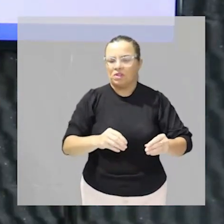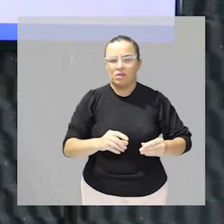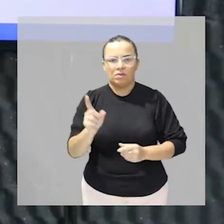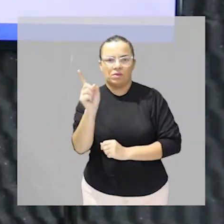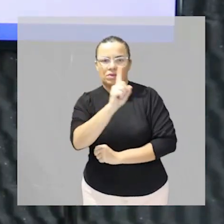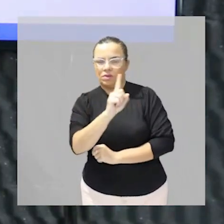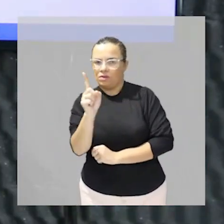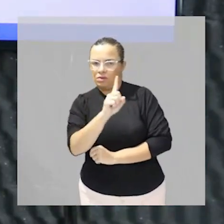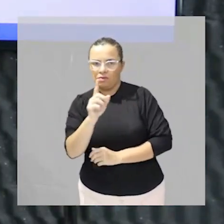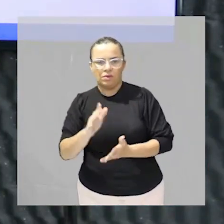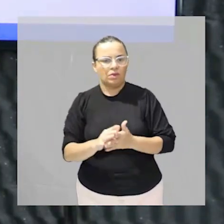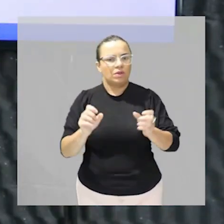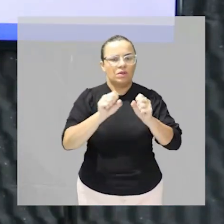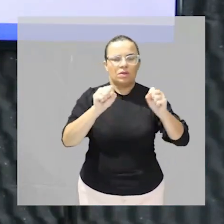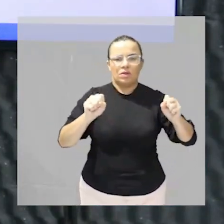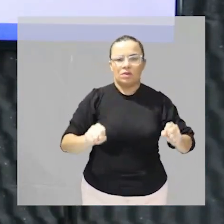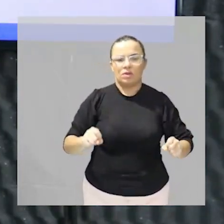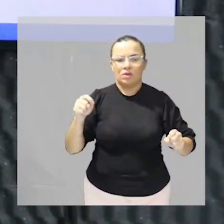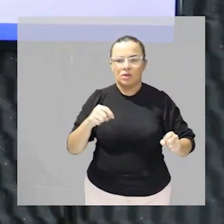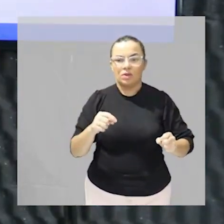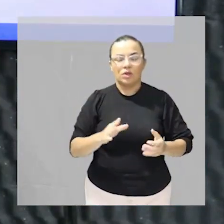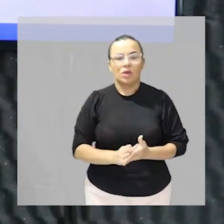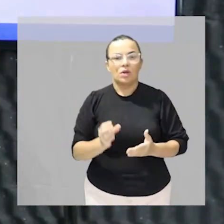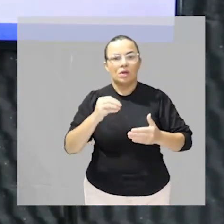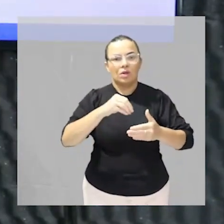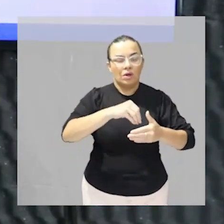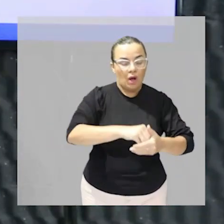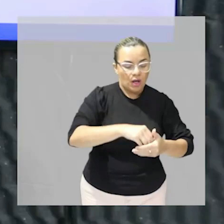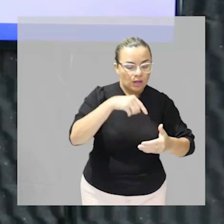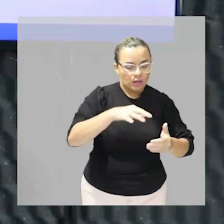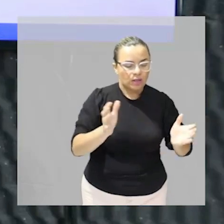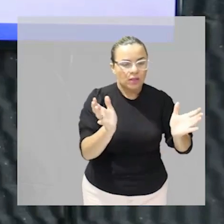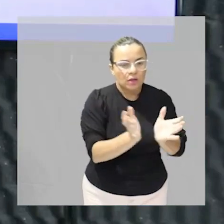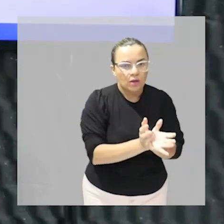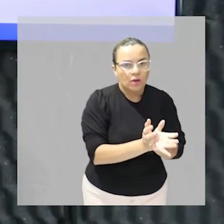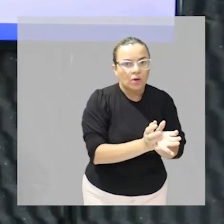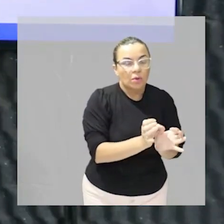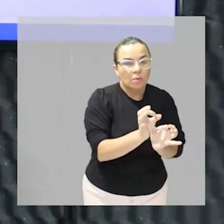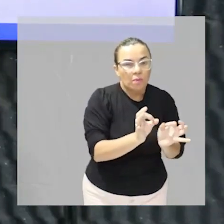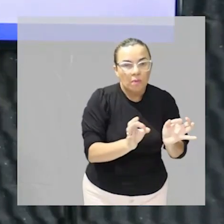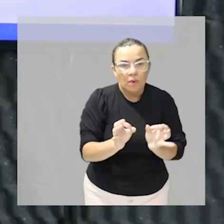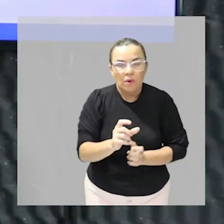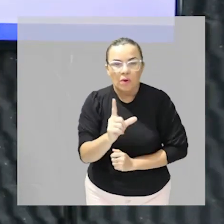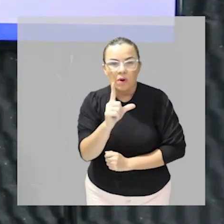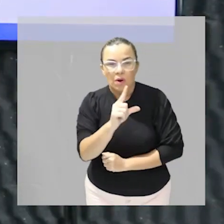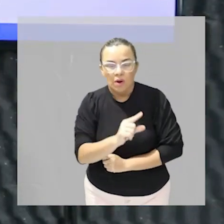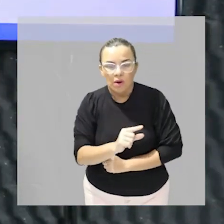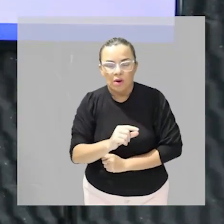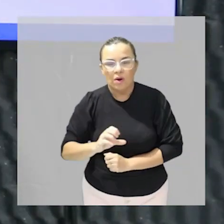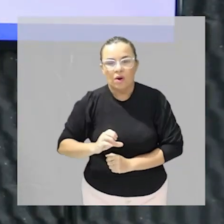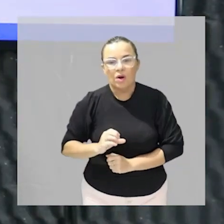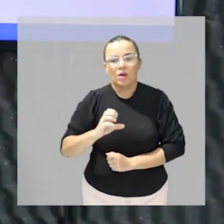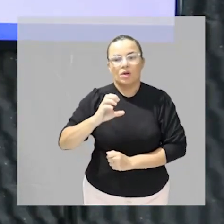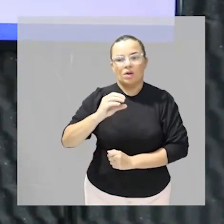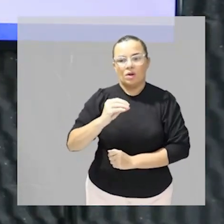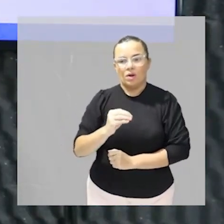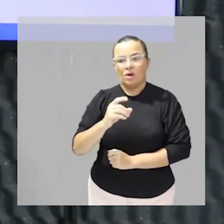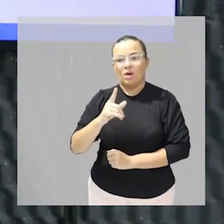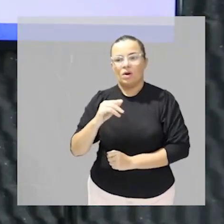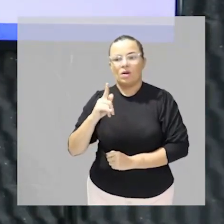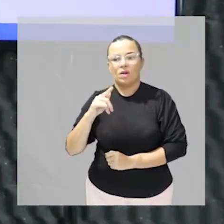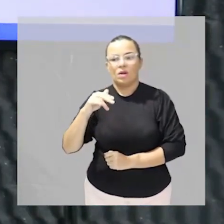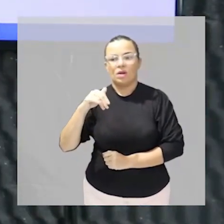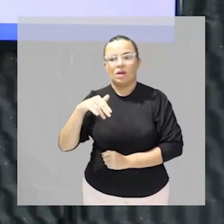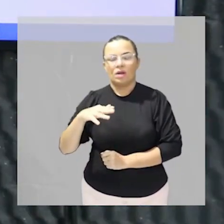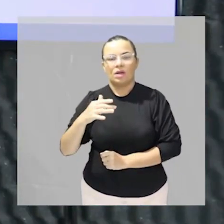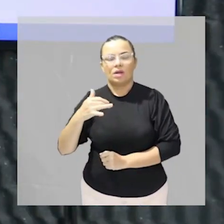de concentração de terra, ele está presente dentro de modelos aristocráticos e oligárquicos. Por isso que na democracia, o